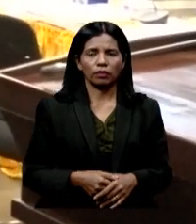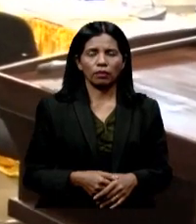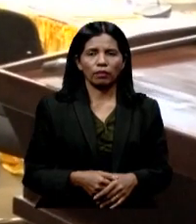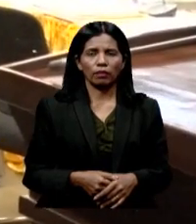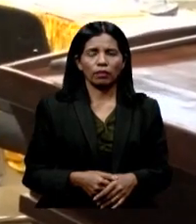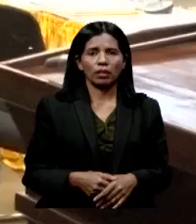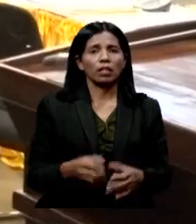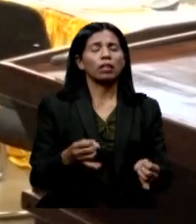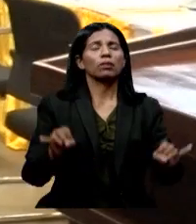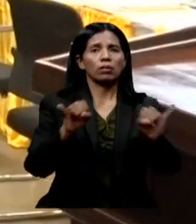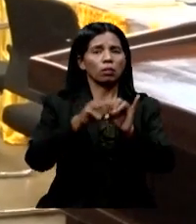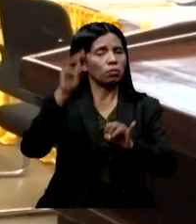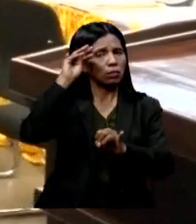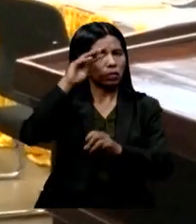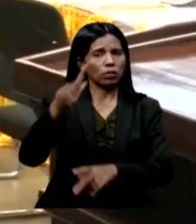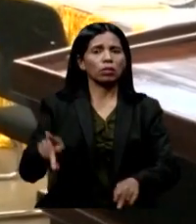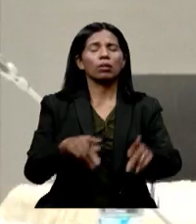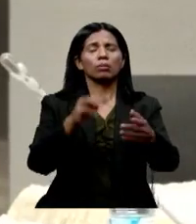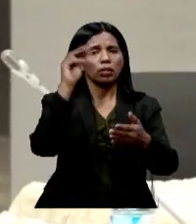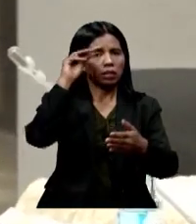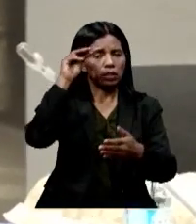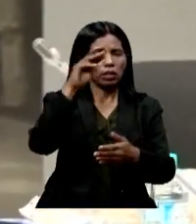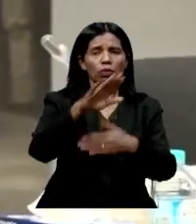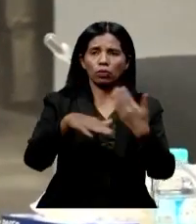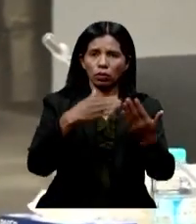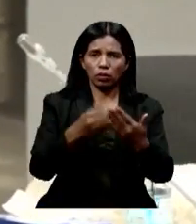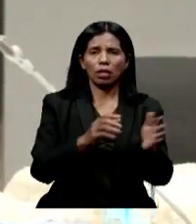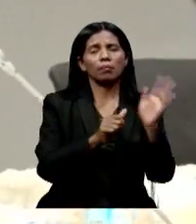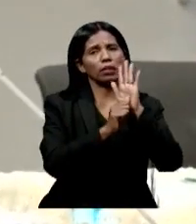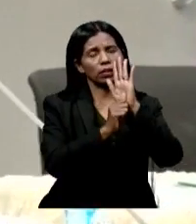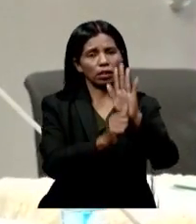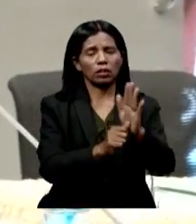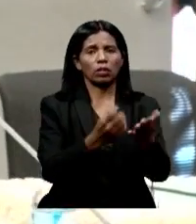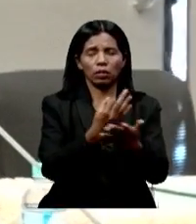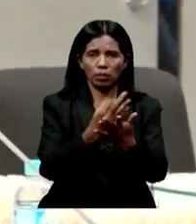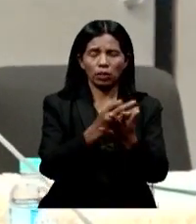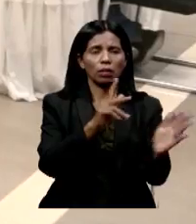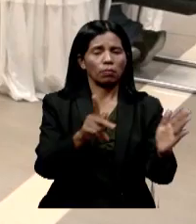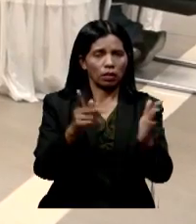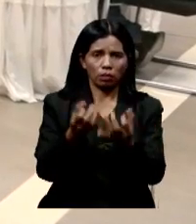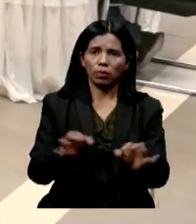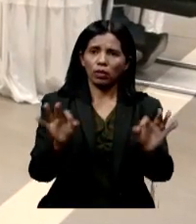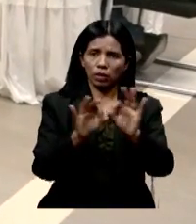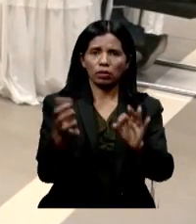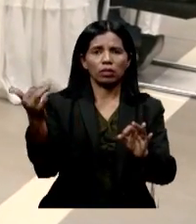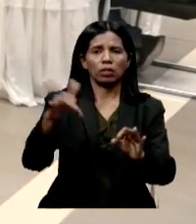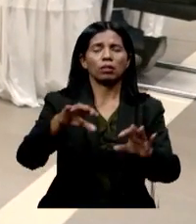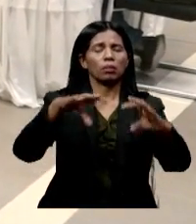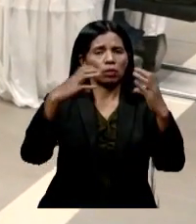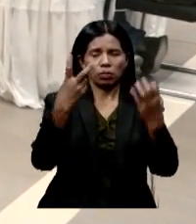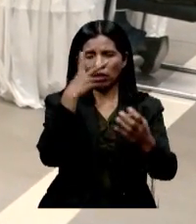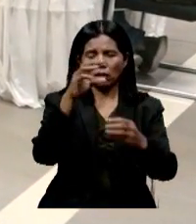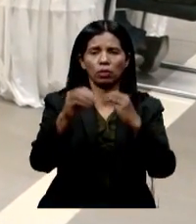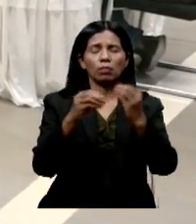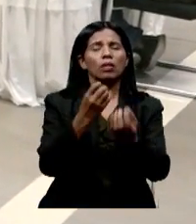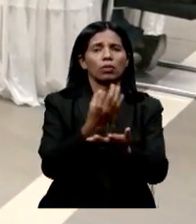Instituição pública no Ministério Sira, a rua apresenta execução orçamento no plano prioridade Sira, ba comitê revisão orçamento